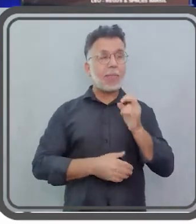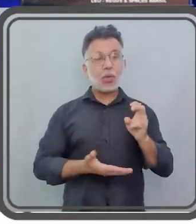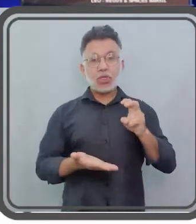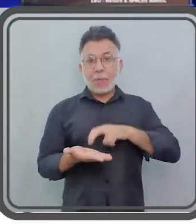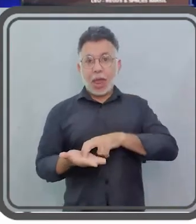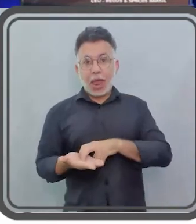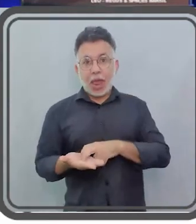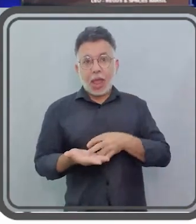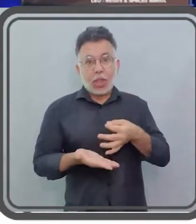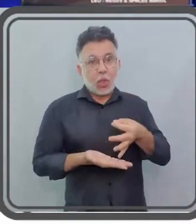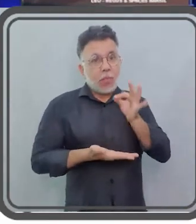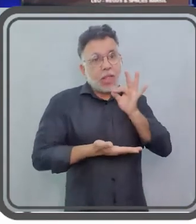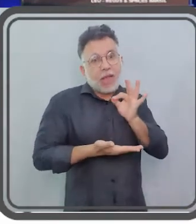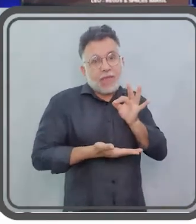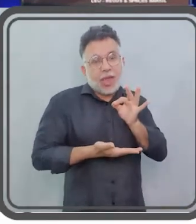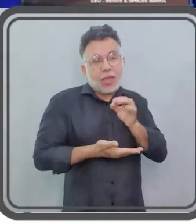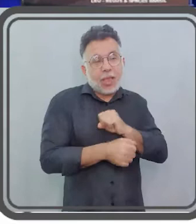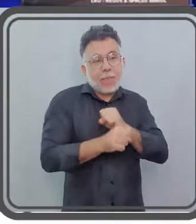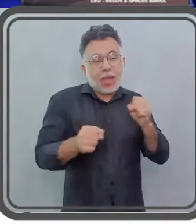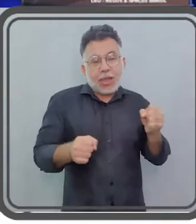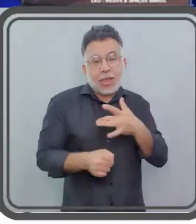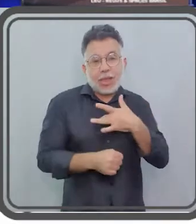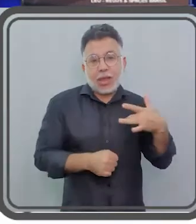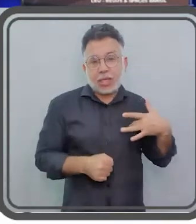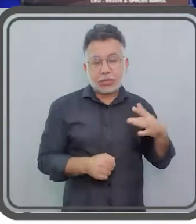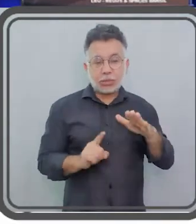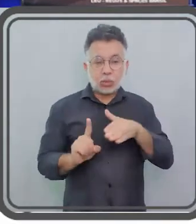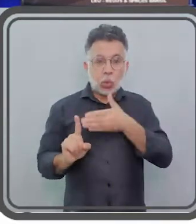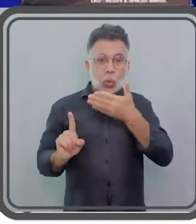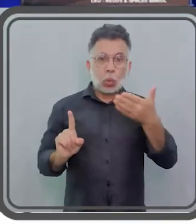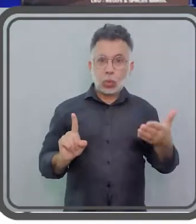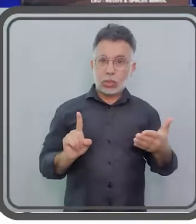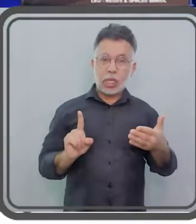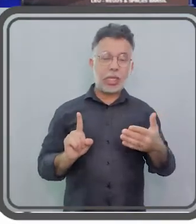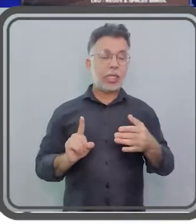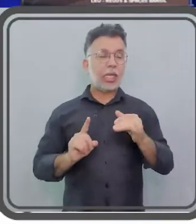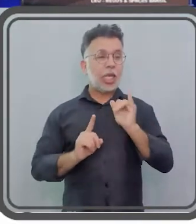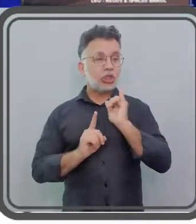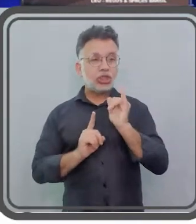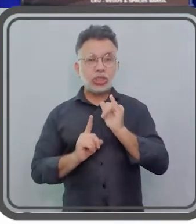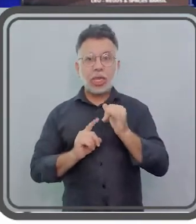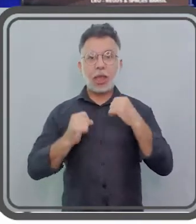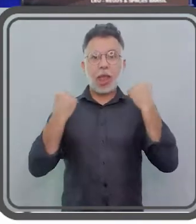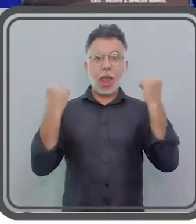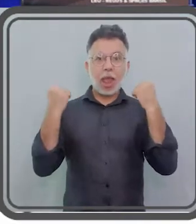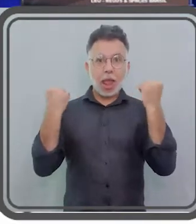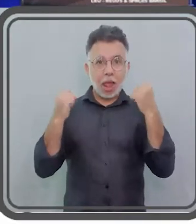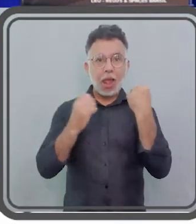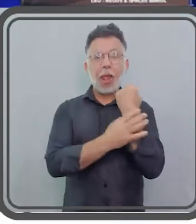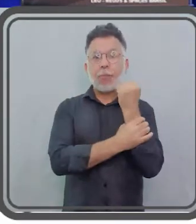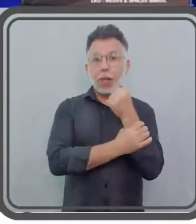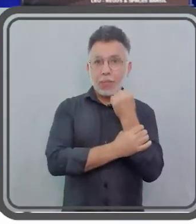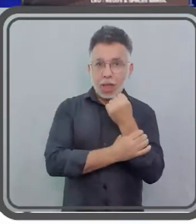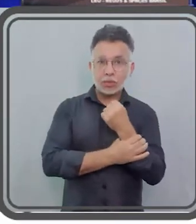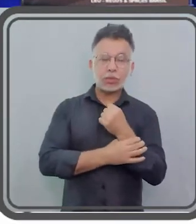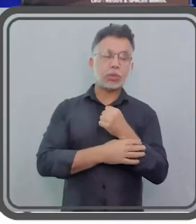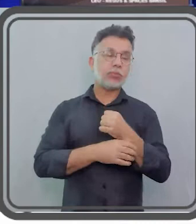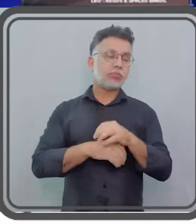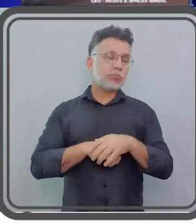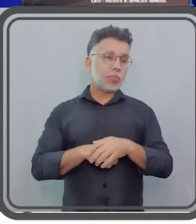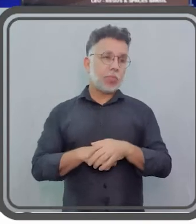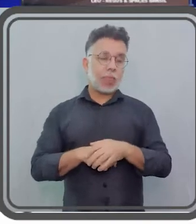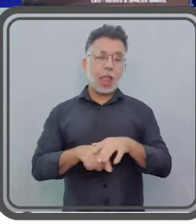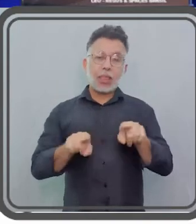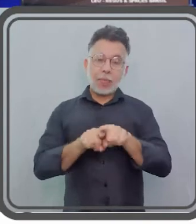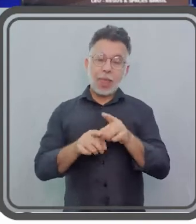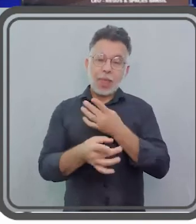café da manhã saudável, durante o dia, dicas de ergonomia, ginástica laboral, meditação